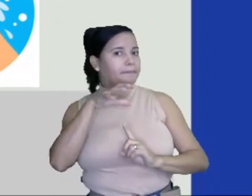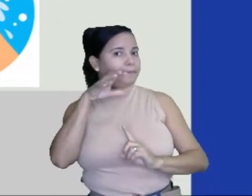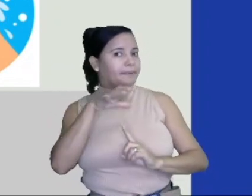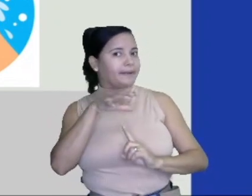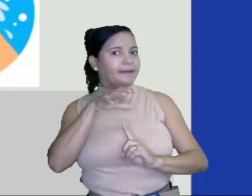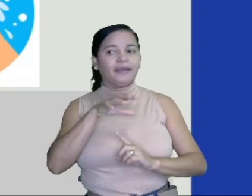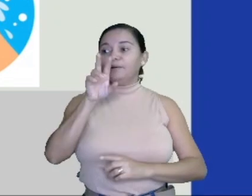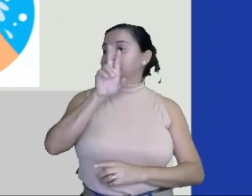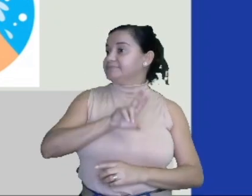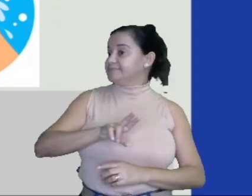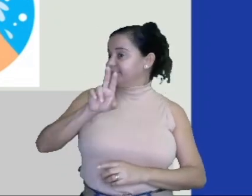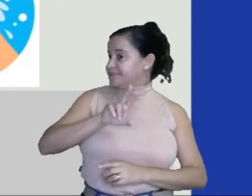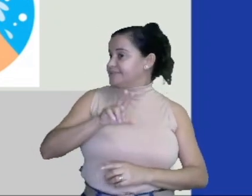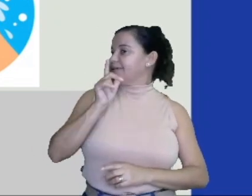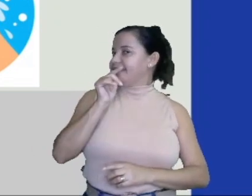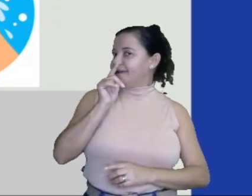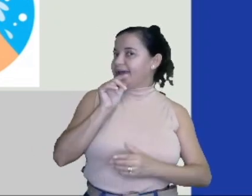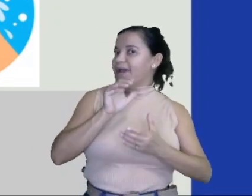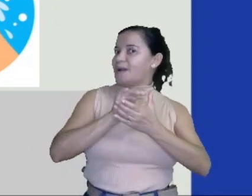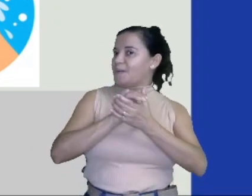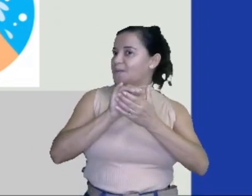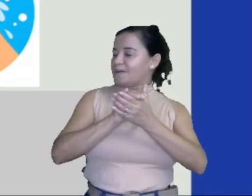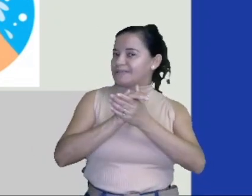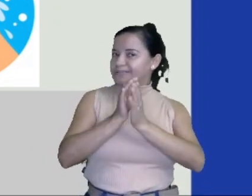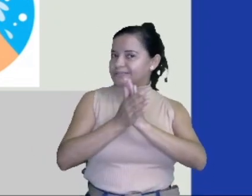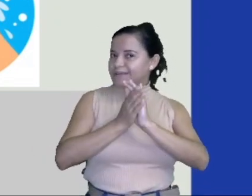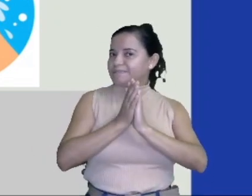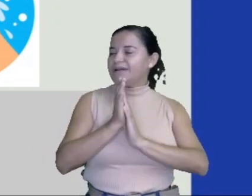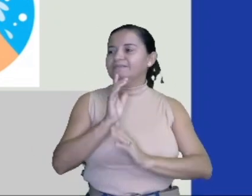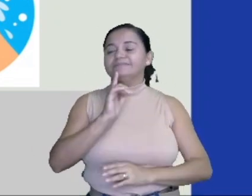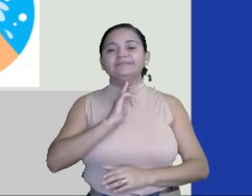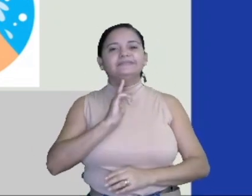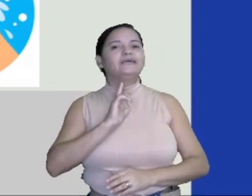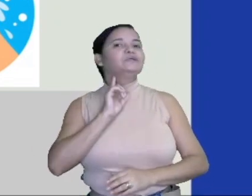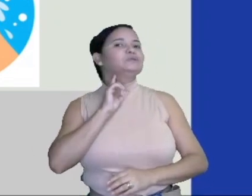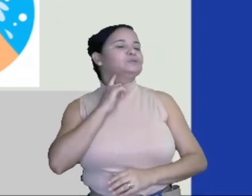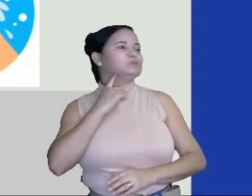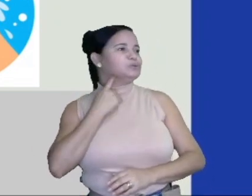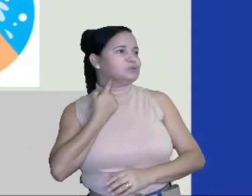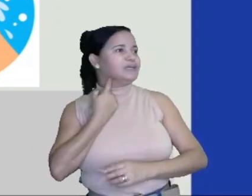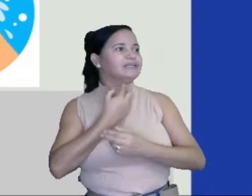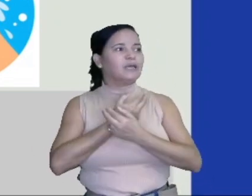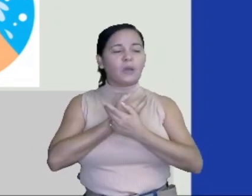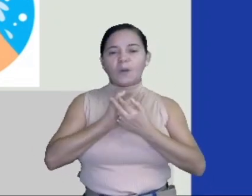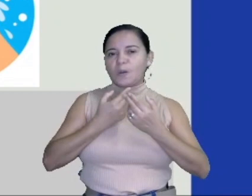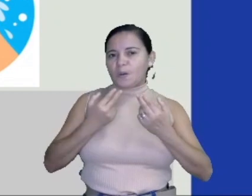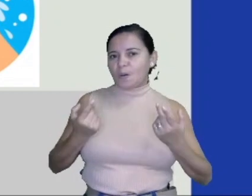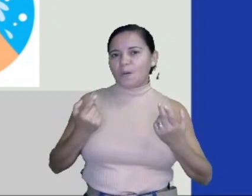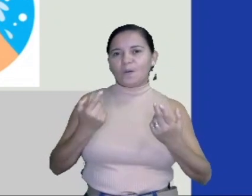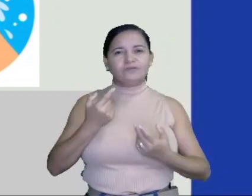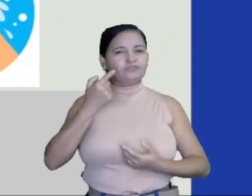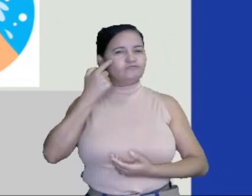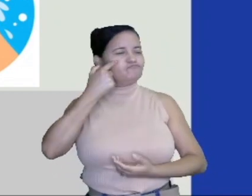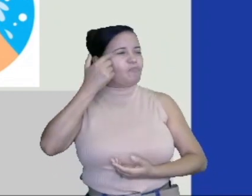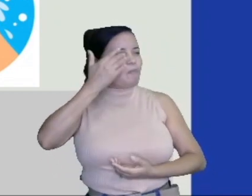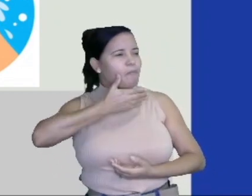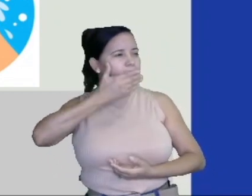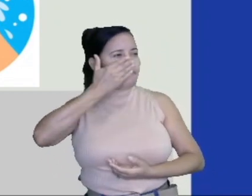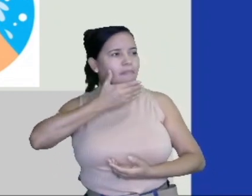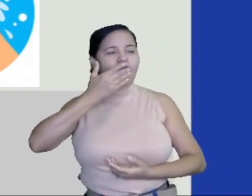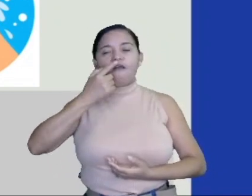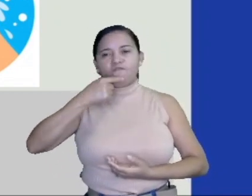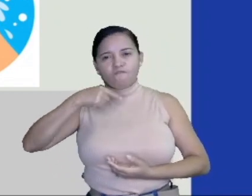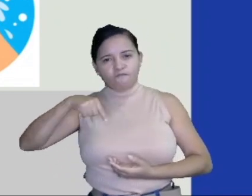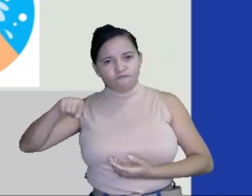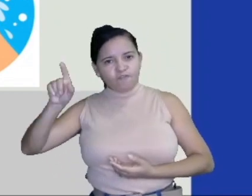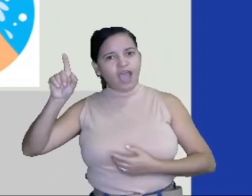utilizar água e sabão. Aprendemos que algumas sujeirinhas do nosso dente não conseguimos enxergar, mas se formos